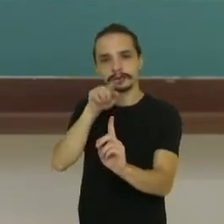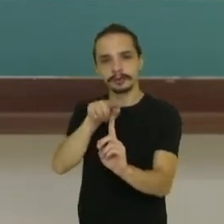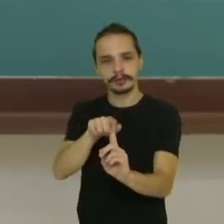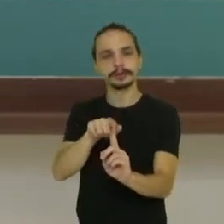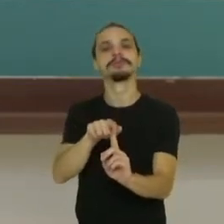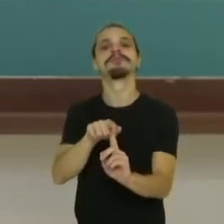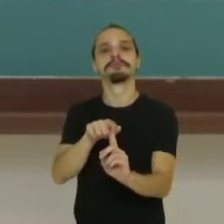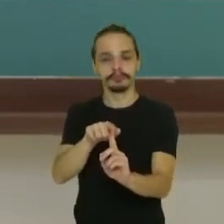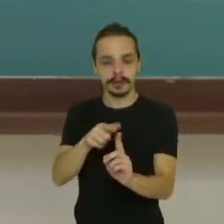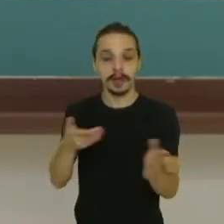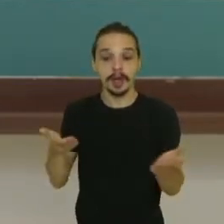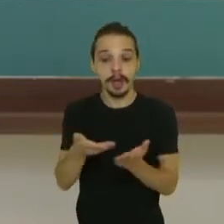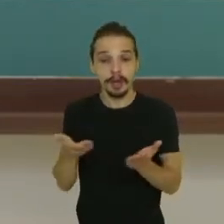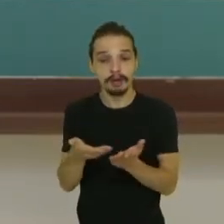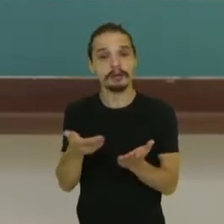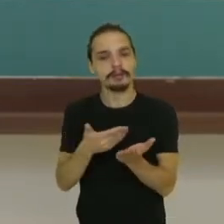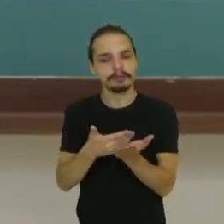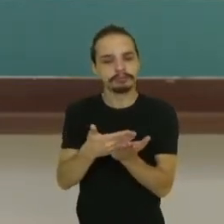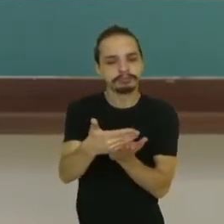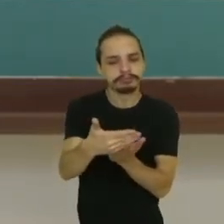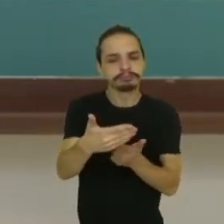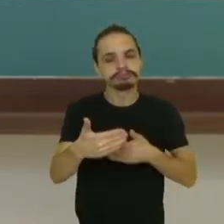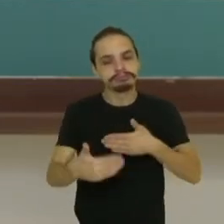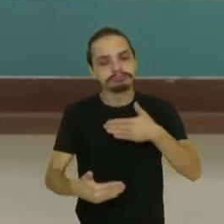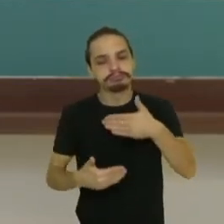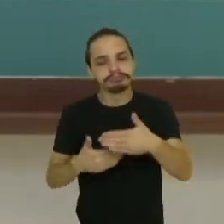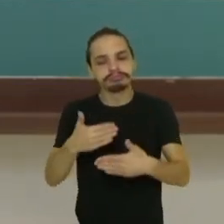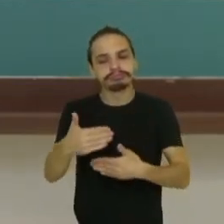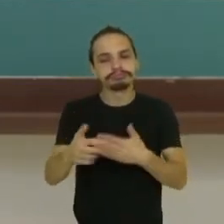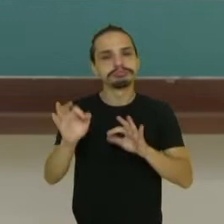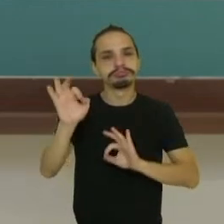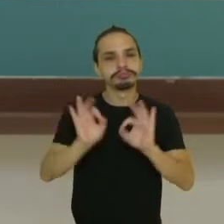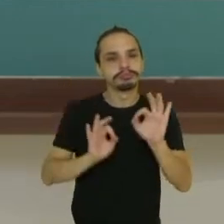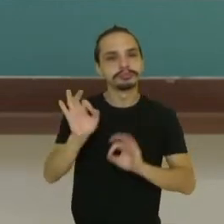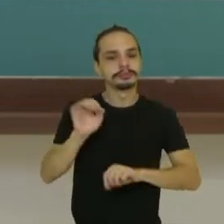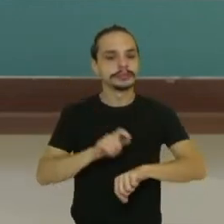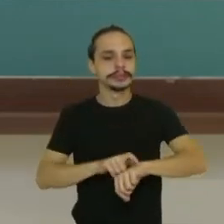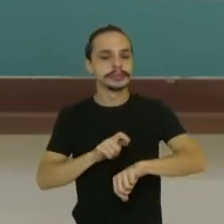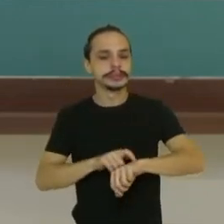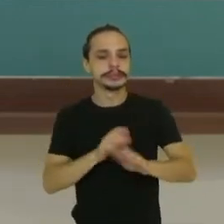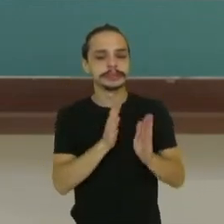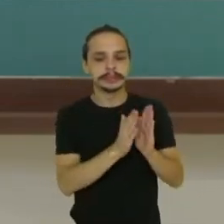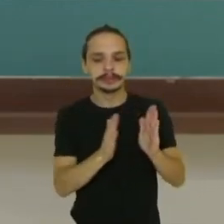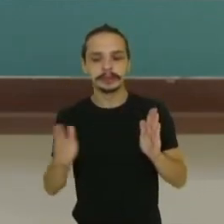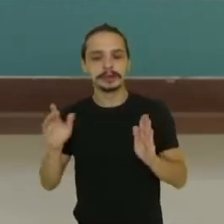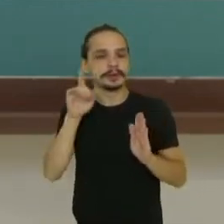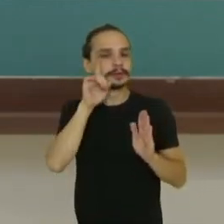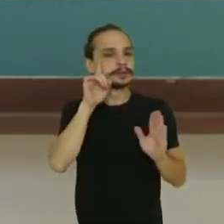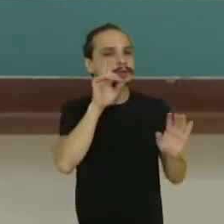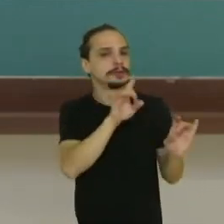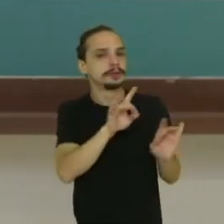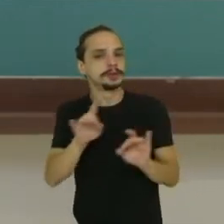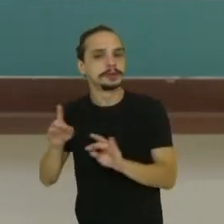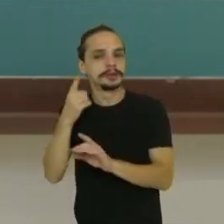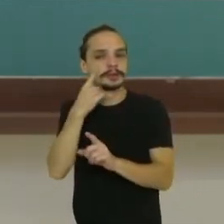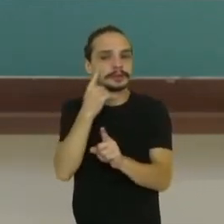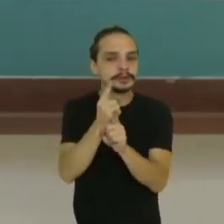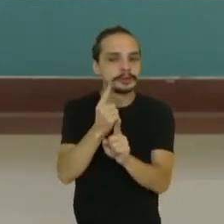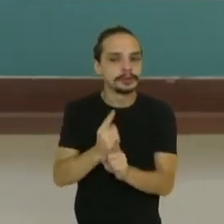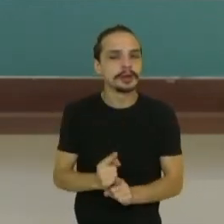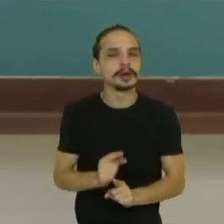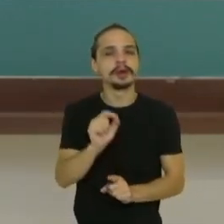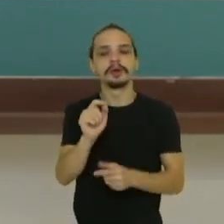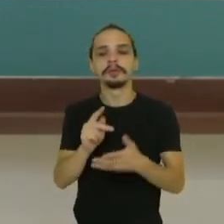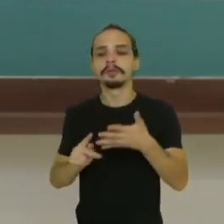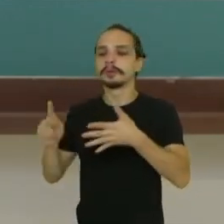você começa a desenvolver a sua rotina sua gestão do tempo identificar quais são né as suas prioridades